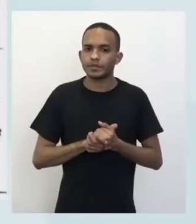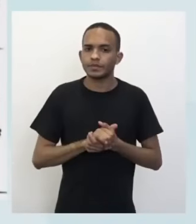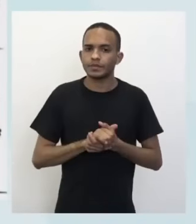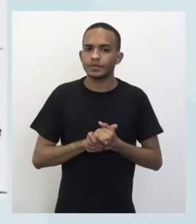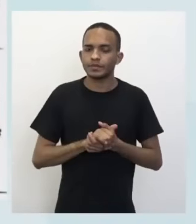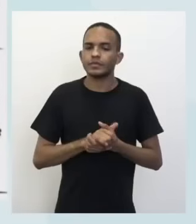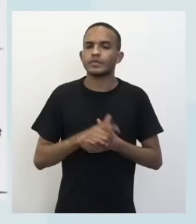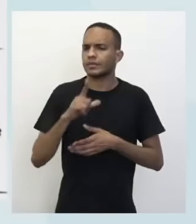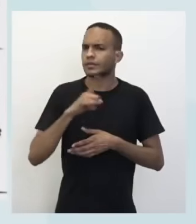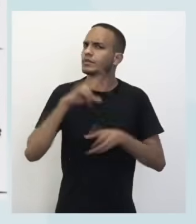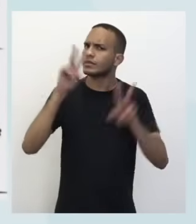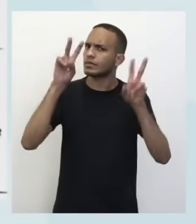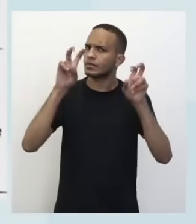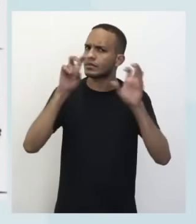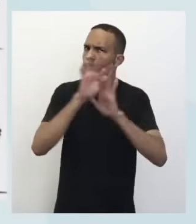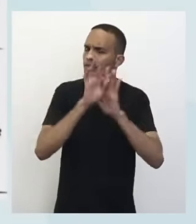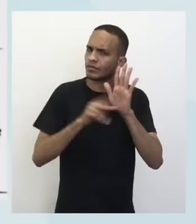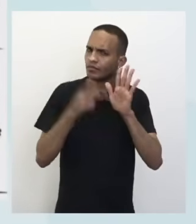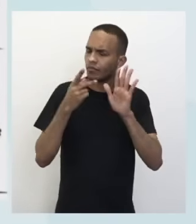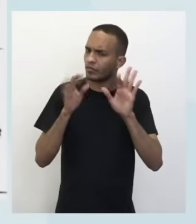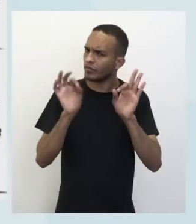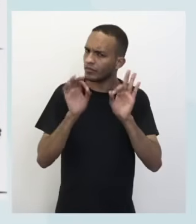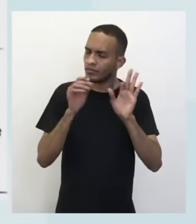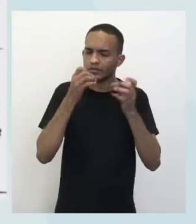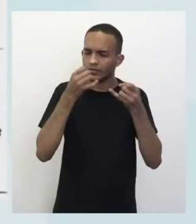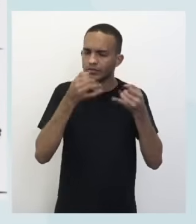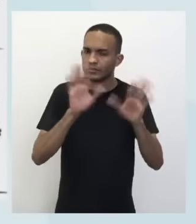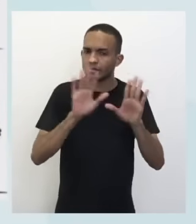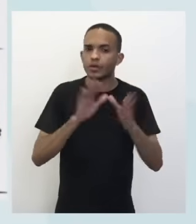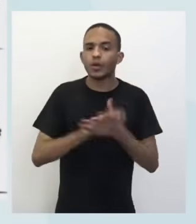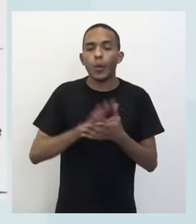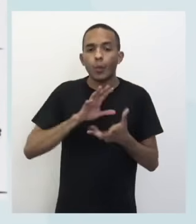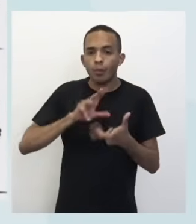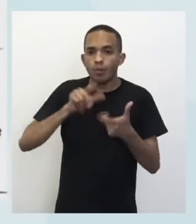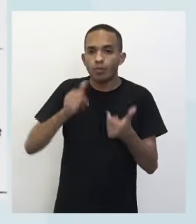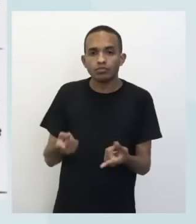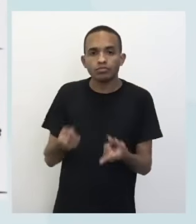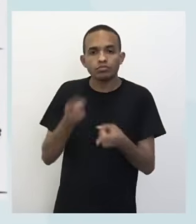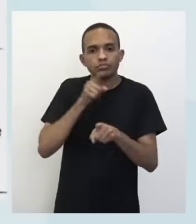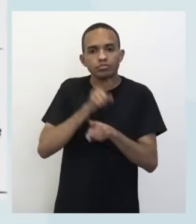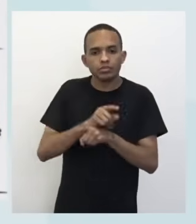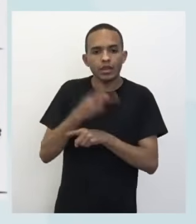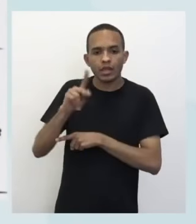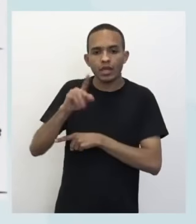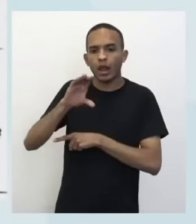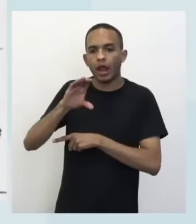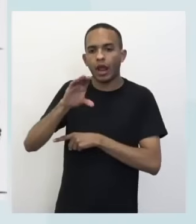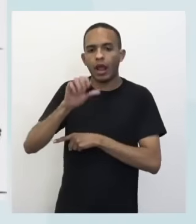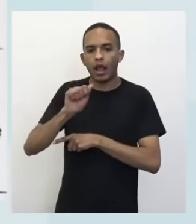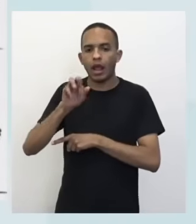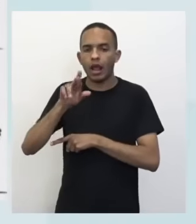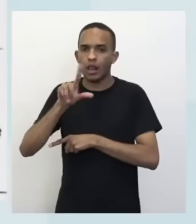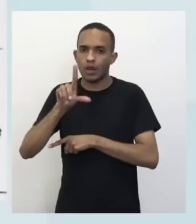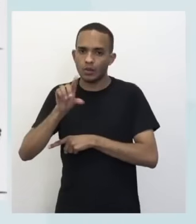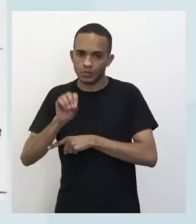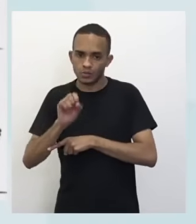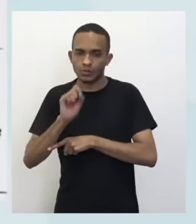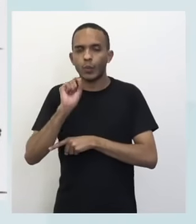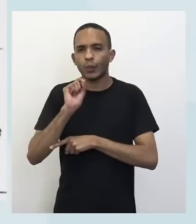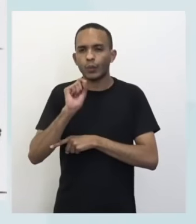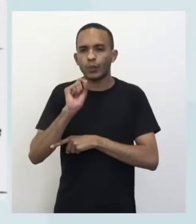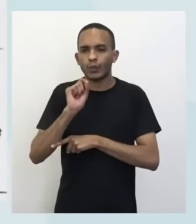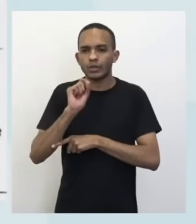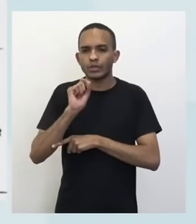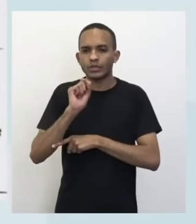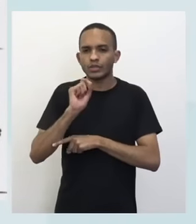Temos um texto, não vou falar o que é, não. Mundo do Avesso foi de onde eu tirei, do Carlos Ruas. Nós já trabalhamos com meme dele,